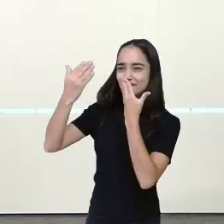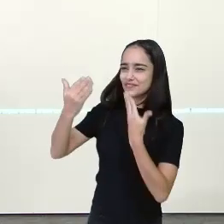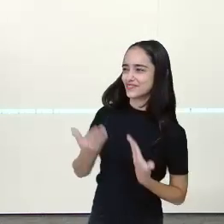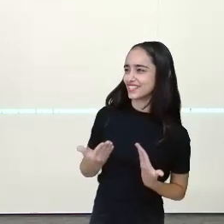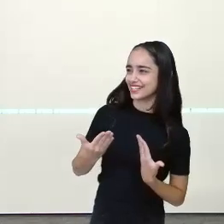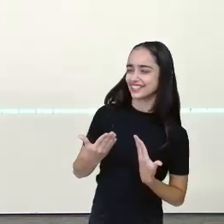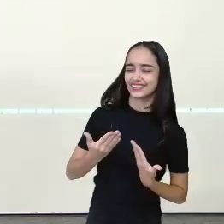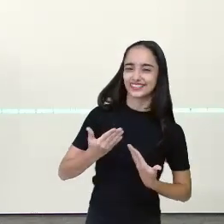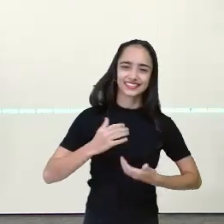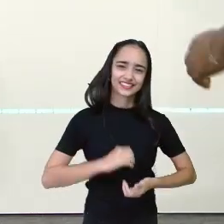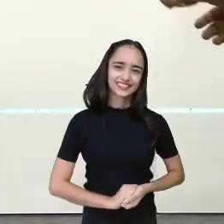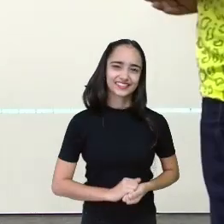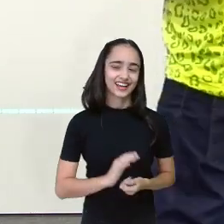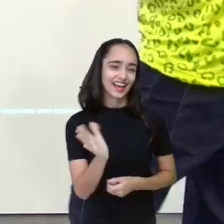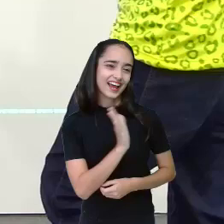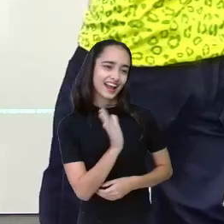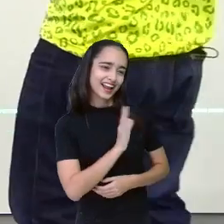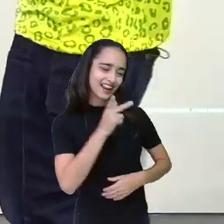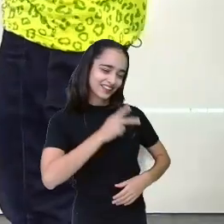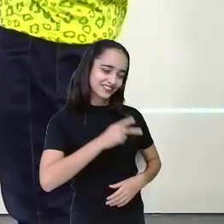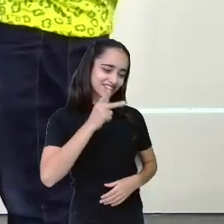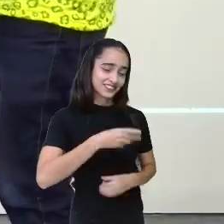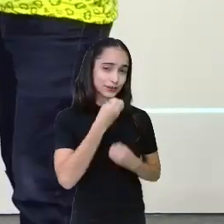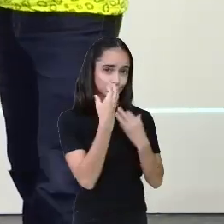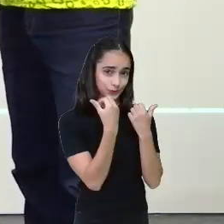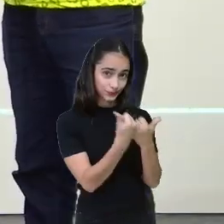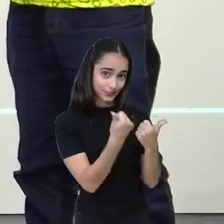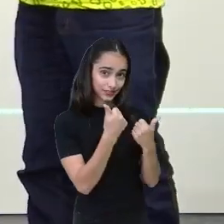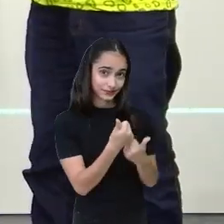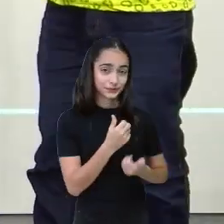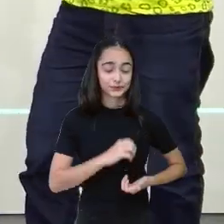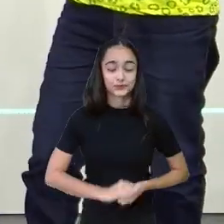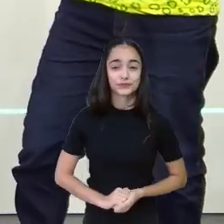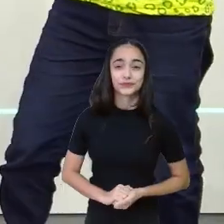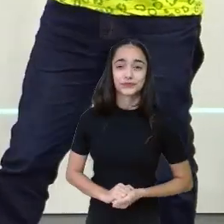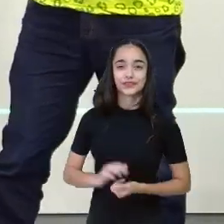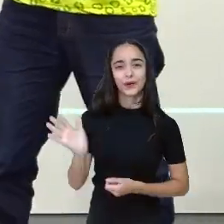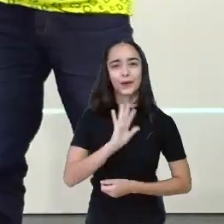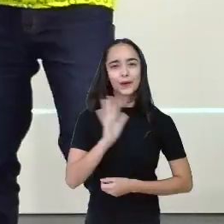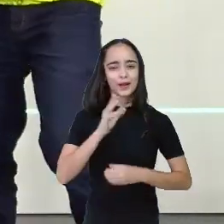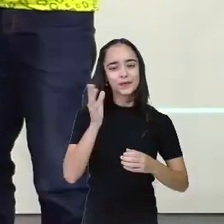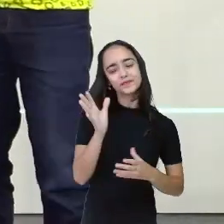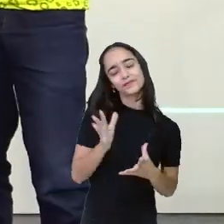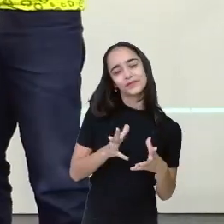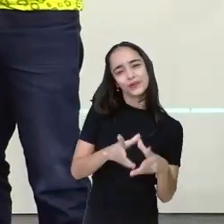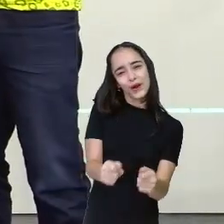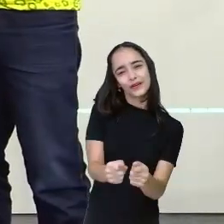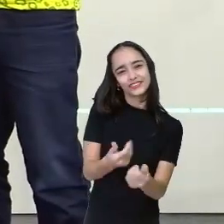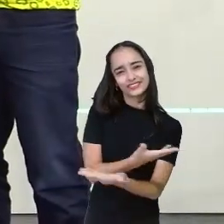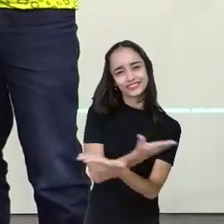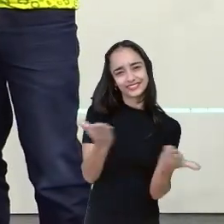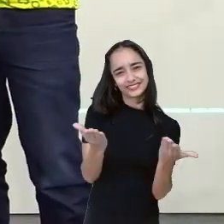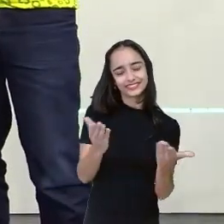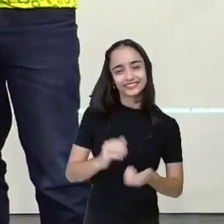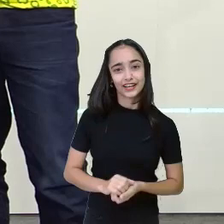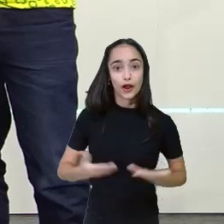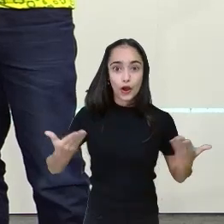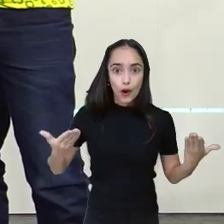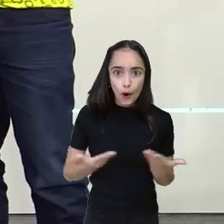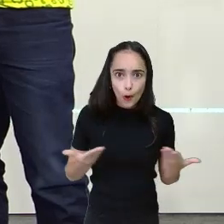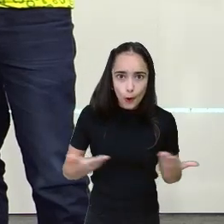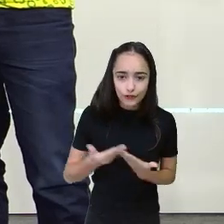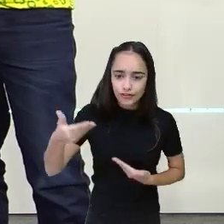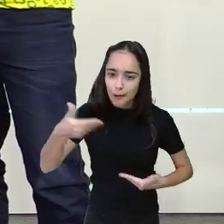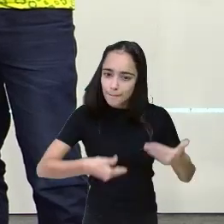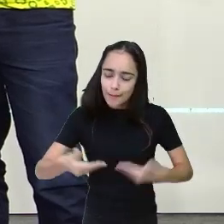Bem-vindo, Jonaci. Olá, professora. Tudo Olá, bem? tudo bem? Tudo bem, pessoal? Tudo bem. Hoje a sua participação